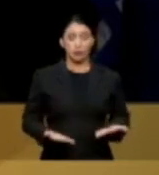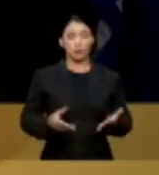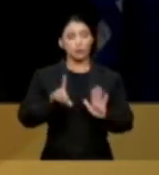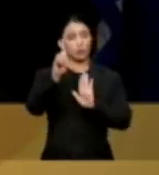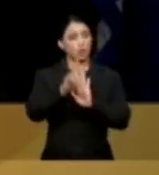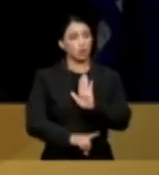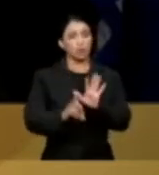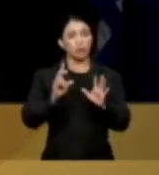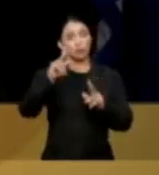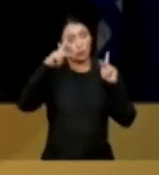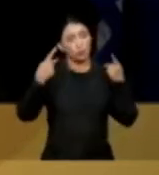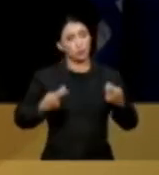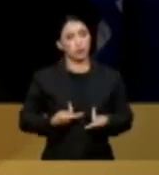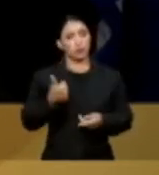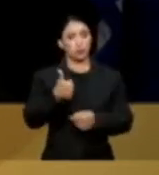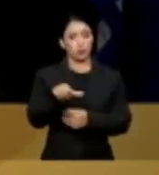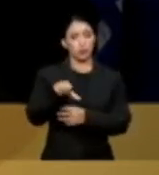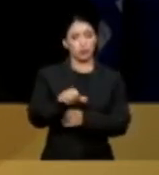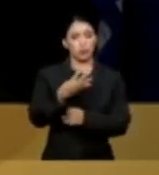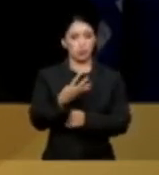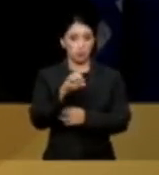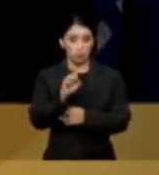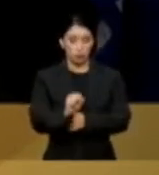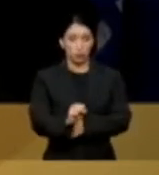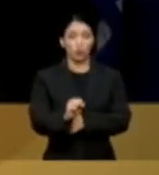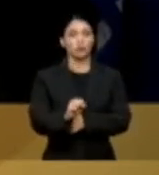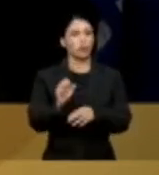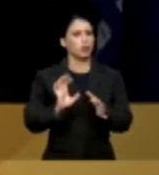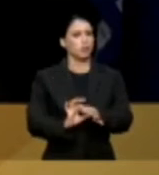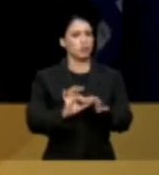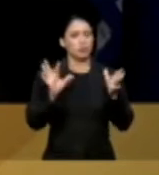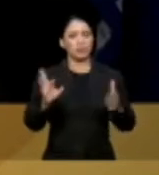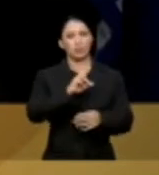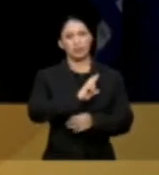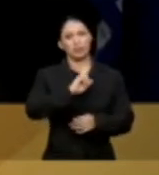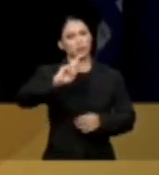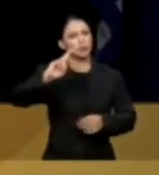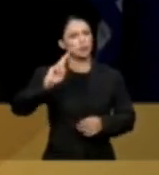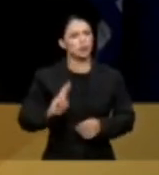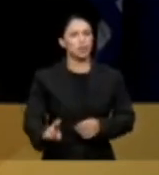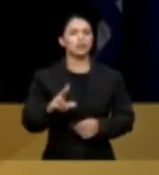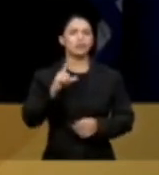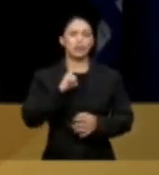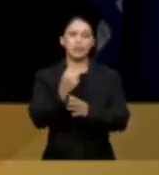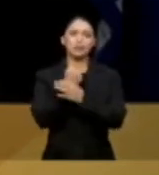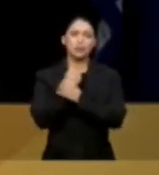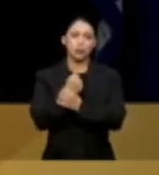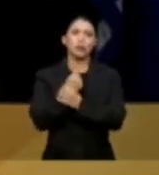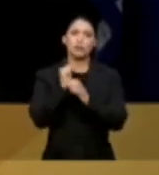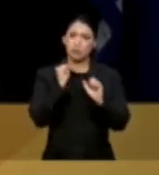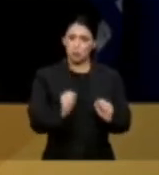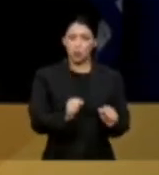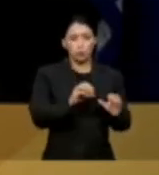de 1948 estabelece que a liberdade de crença religiosa assegura a liberdade de mudar de